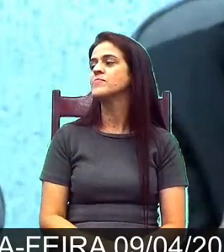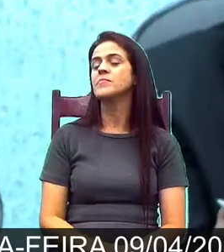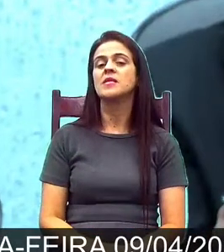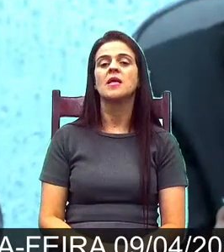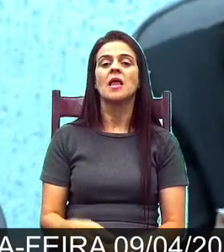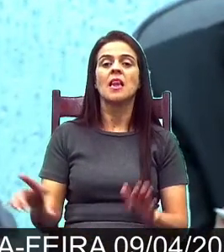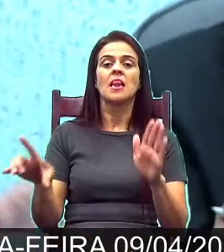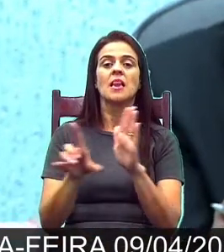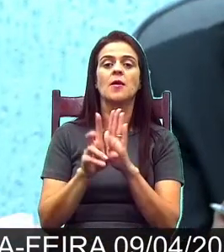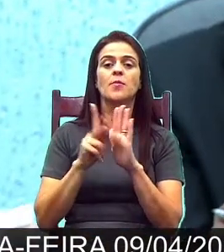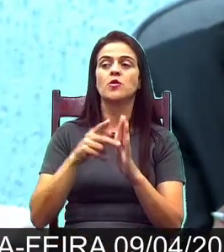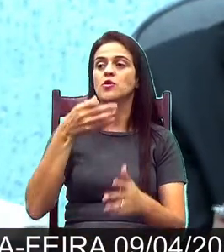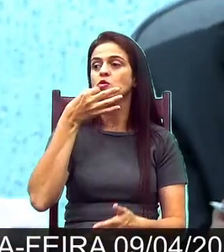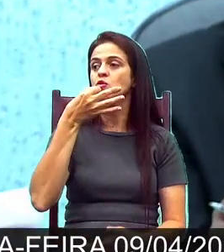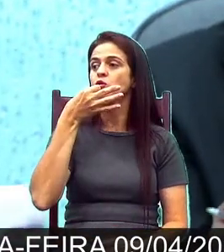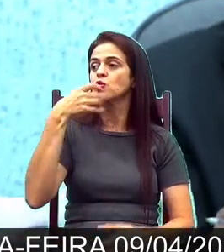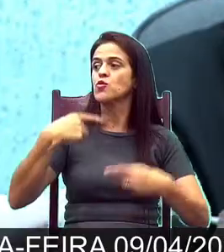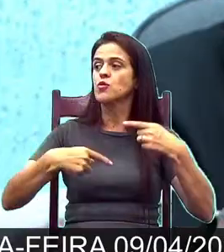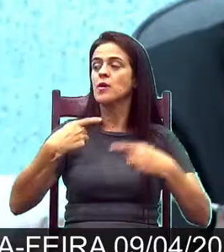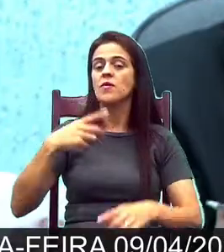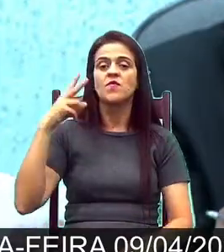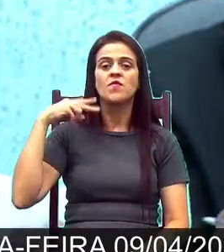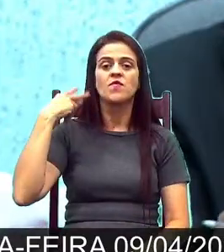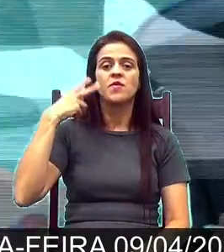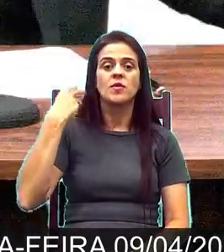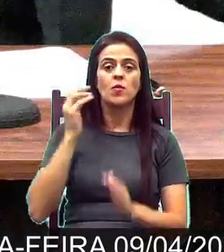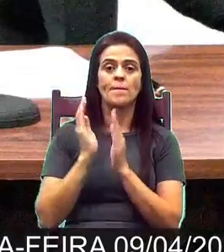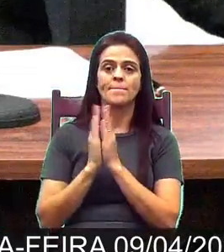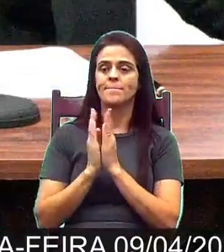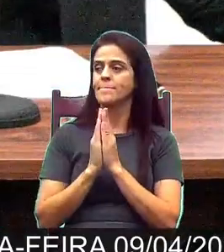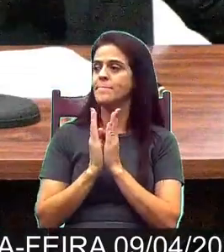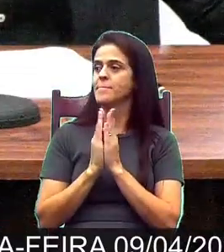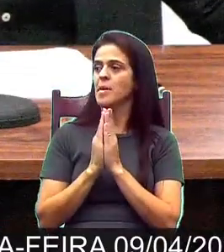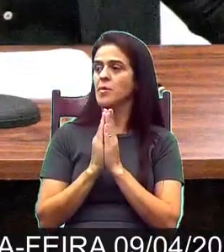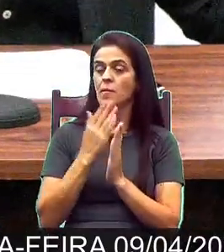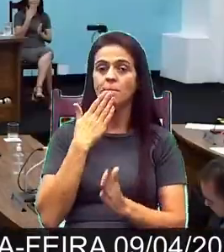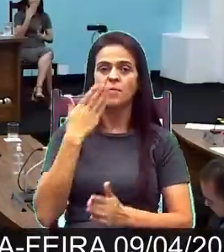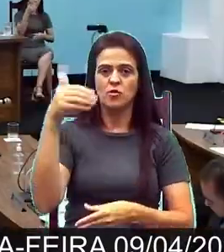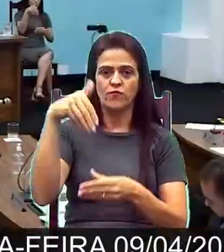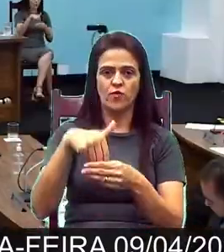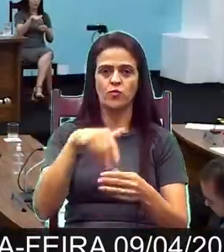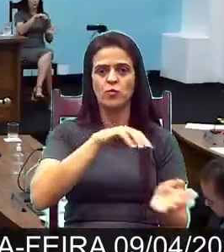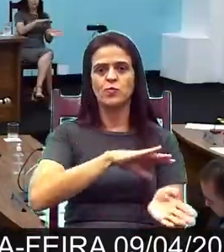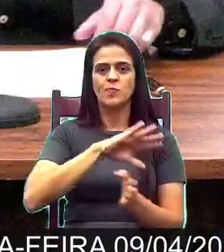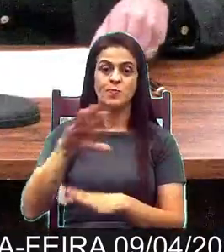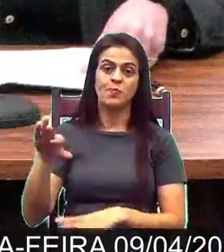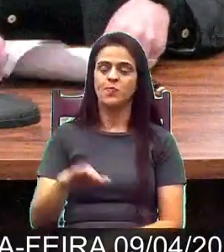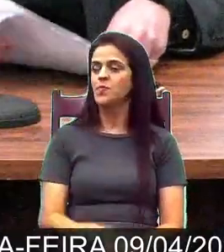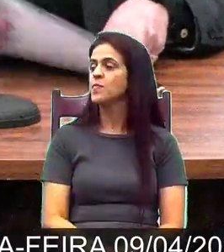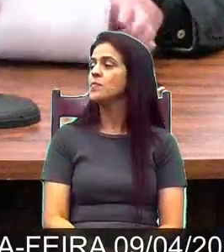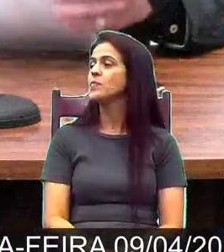Projeto em discussão, com a palavra o vereador Luiz Pamonheiro, autor, para o encaminhamento.